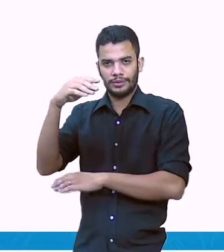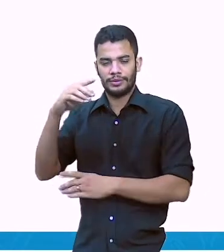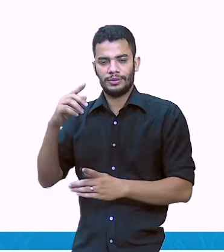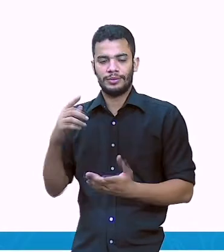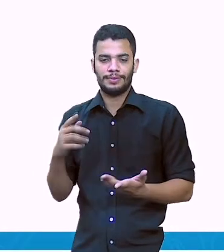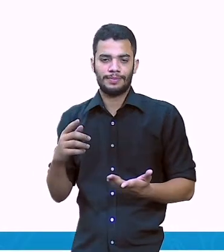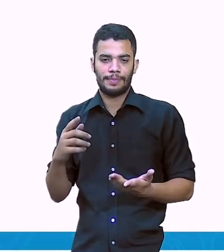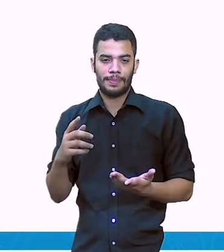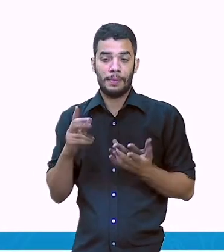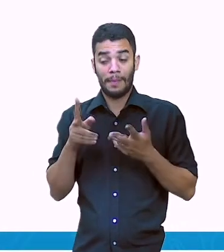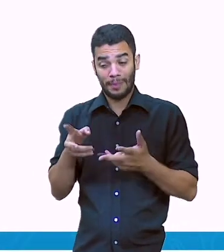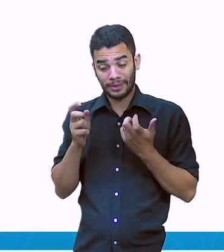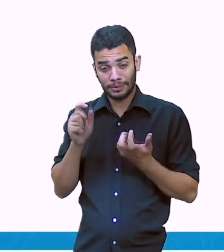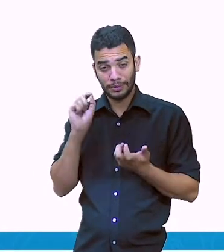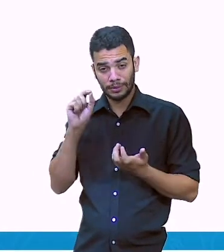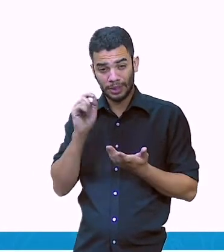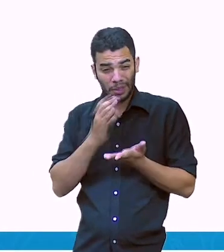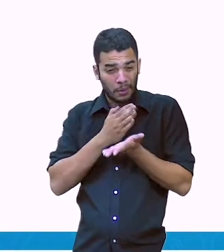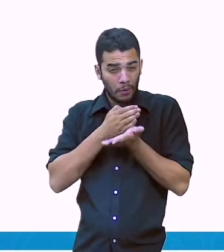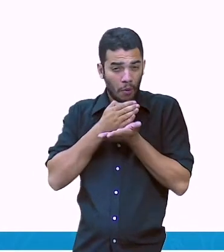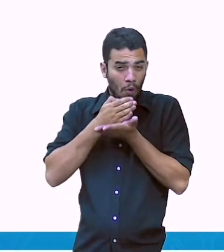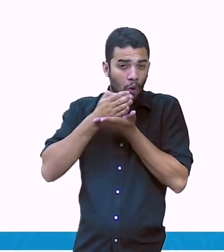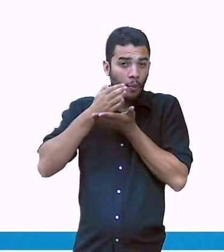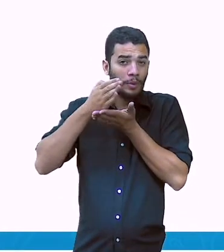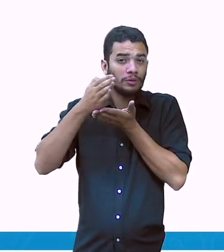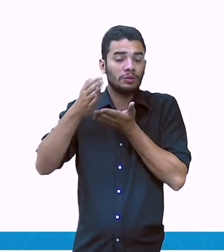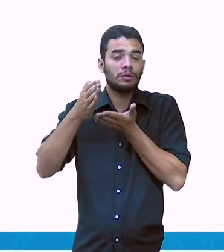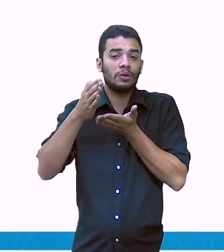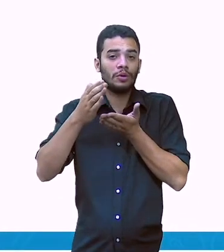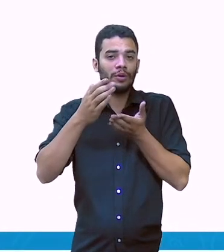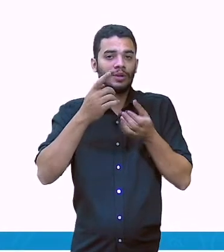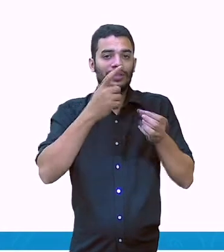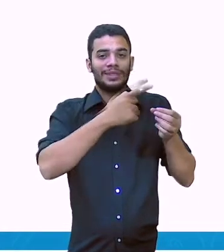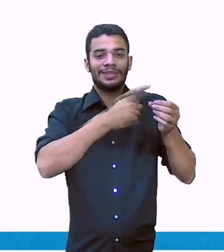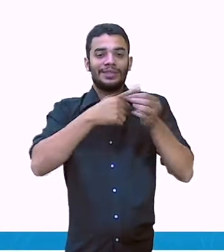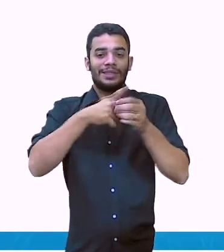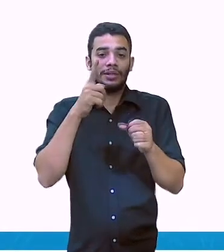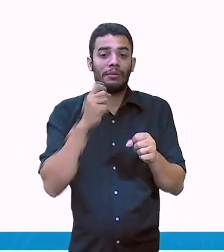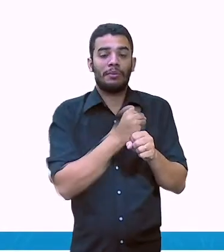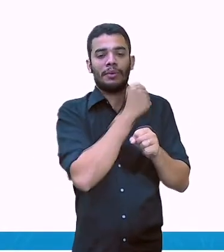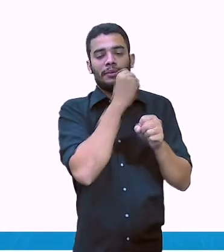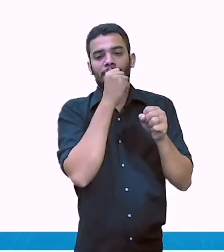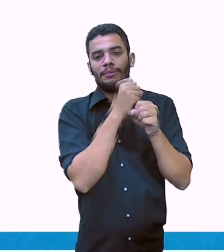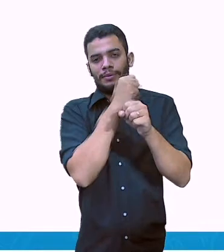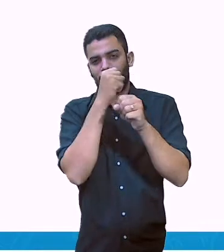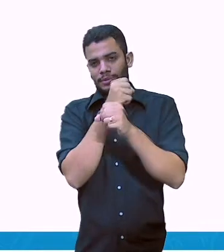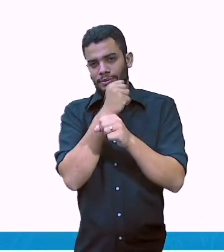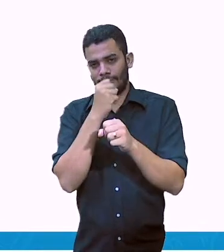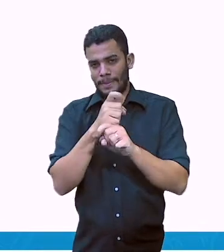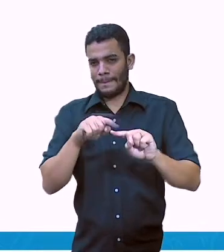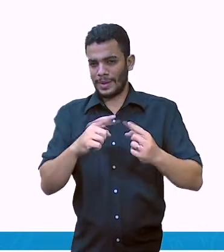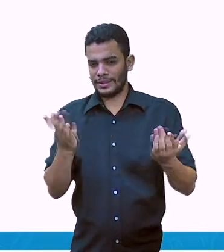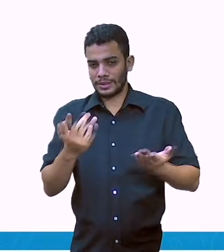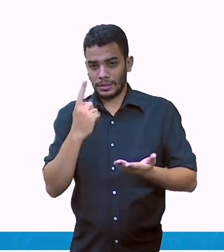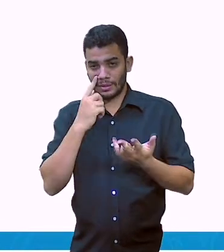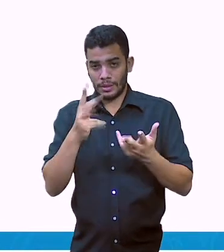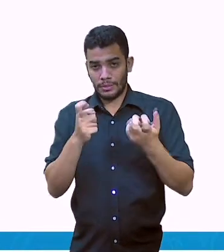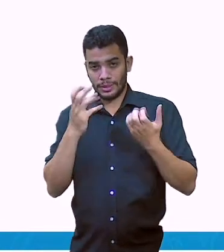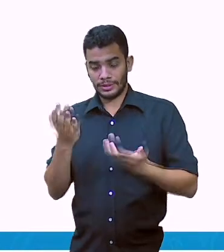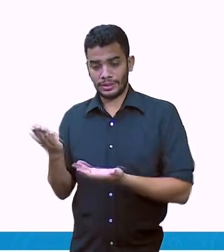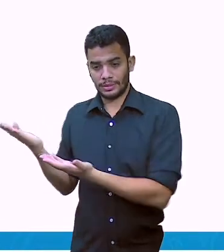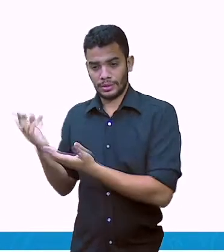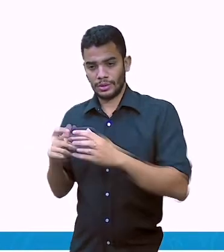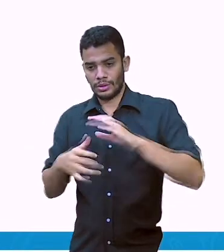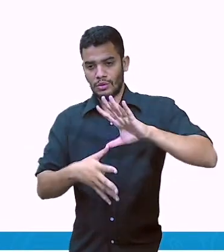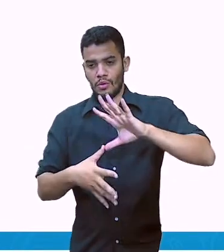o processo de urbanização. Agora observem no mapa, tá? Esse mapa